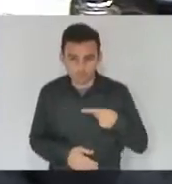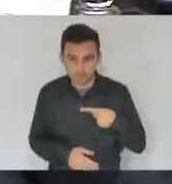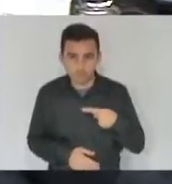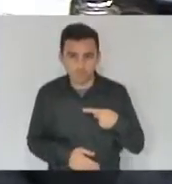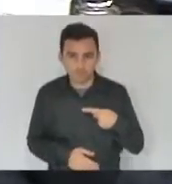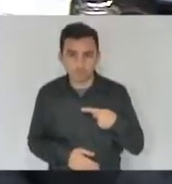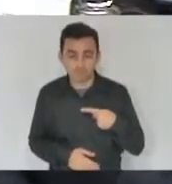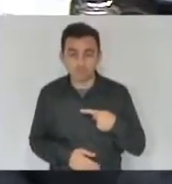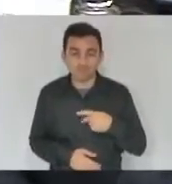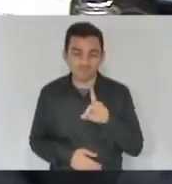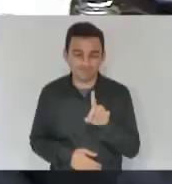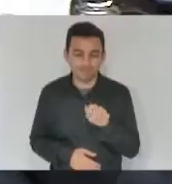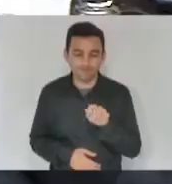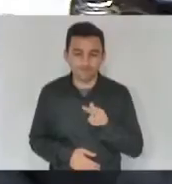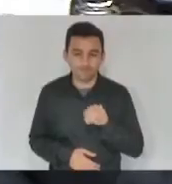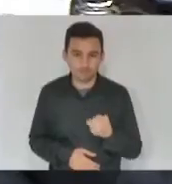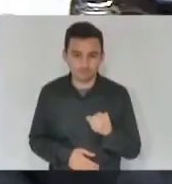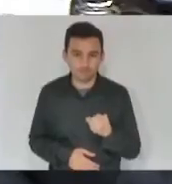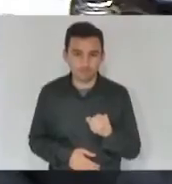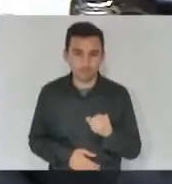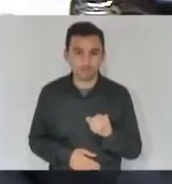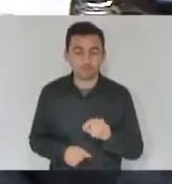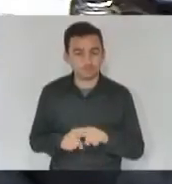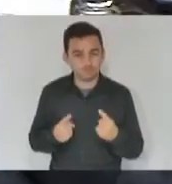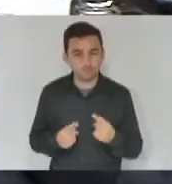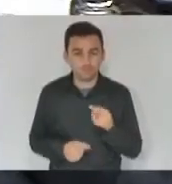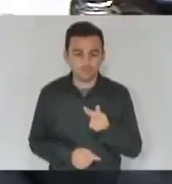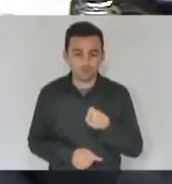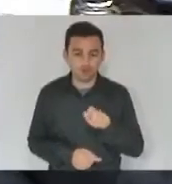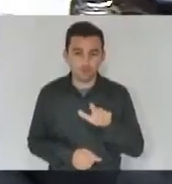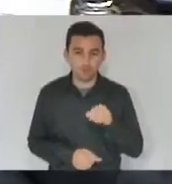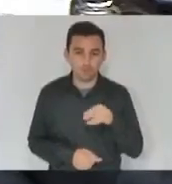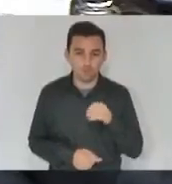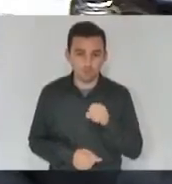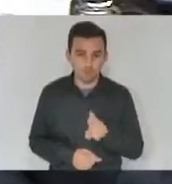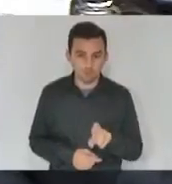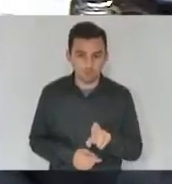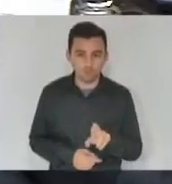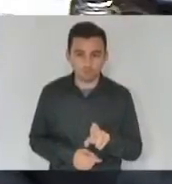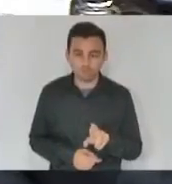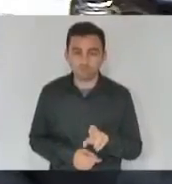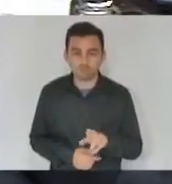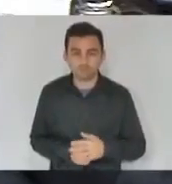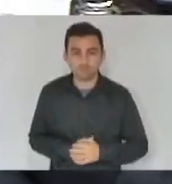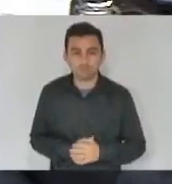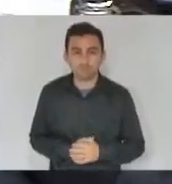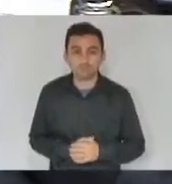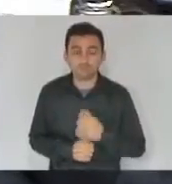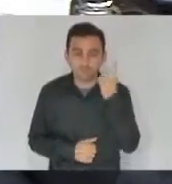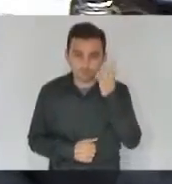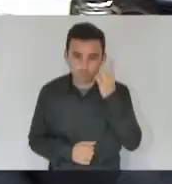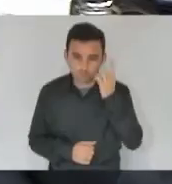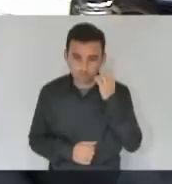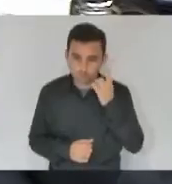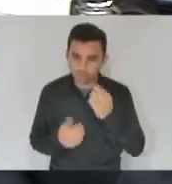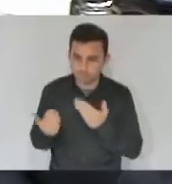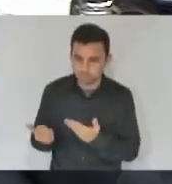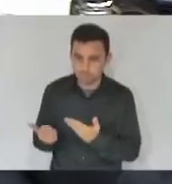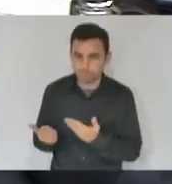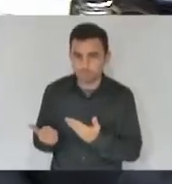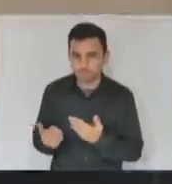pastor Davi, e pastor Valmor, também superintendente. Obrigado pela referência, deputado Jeremioto.